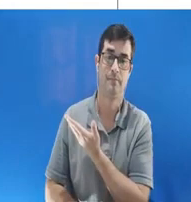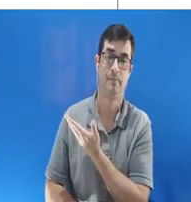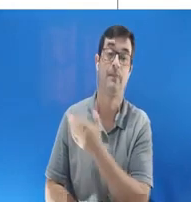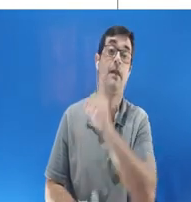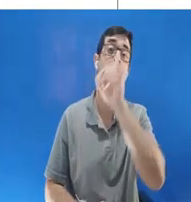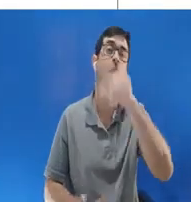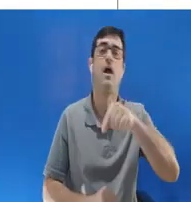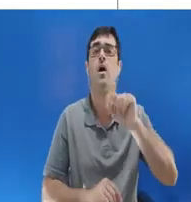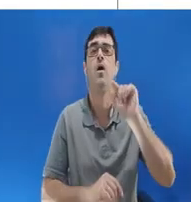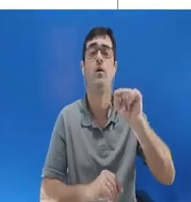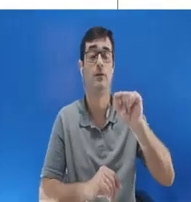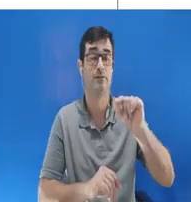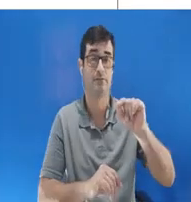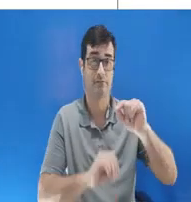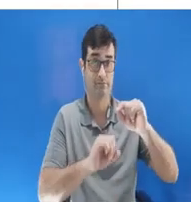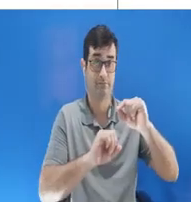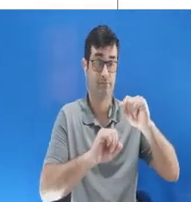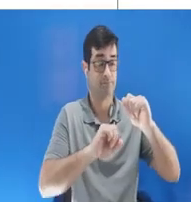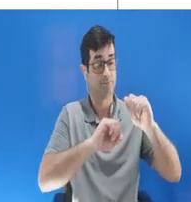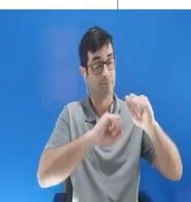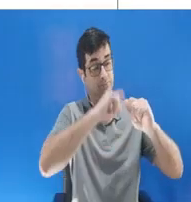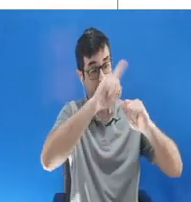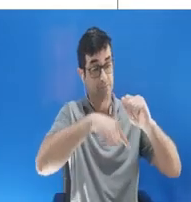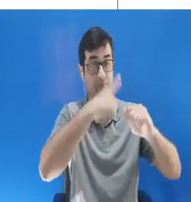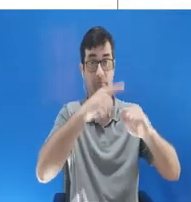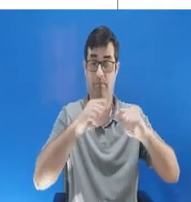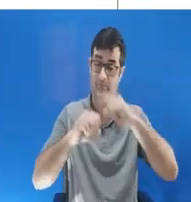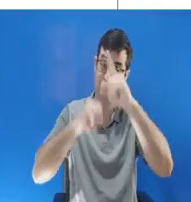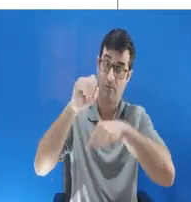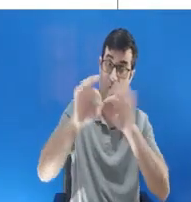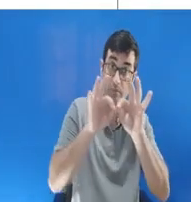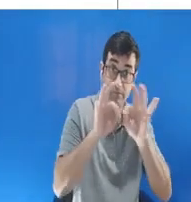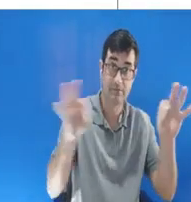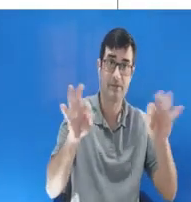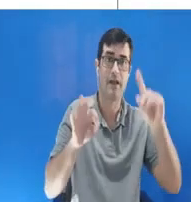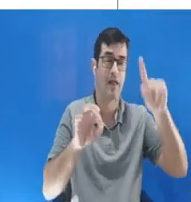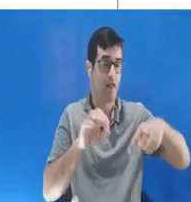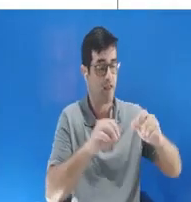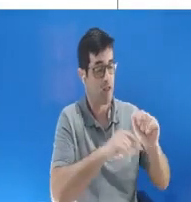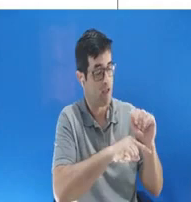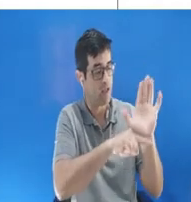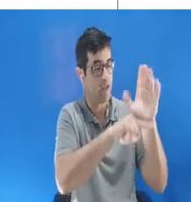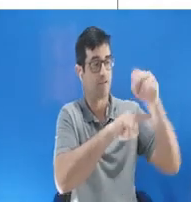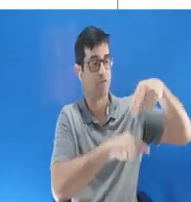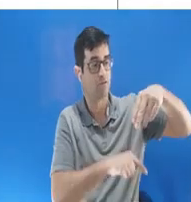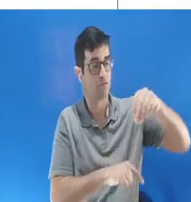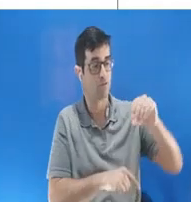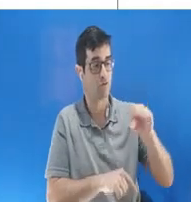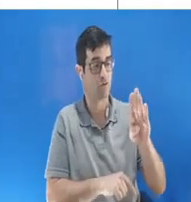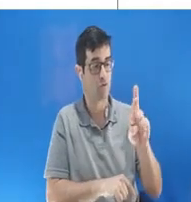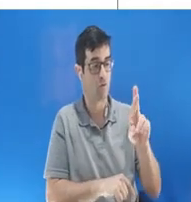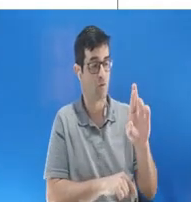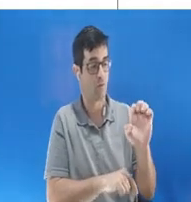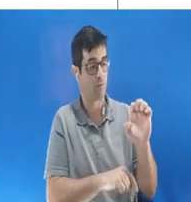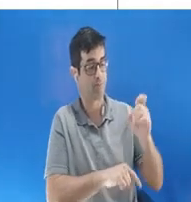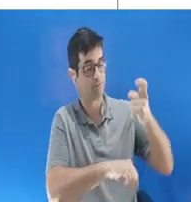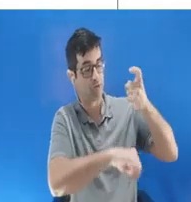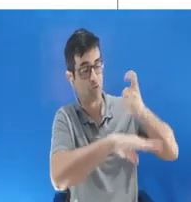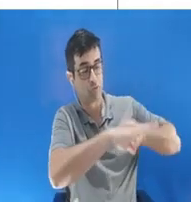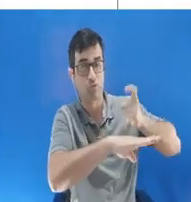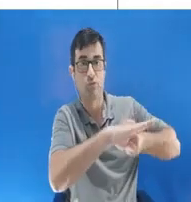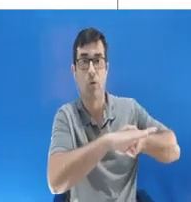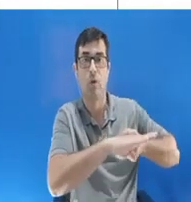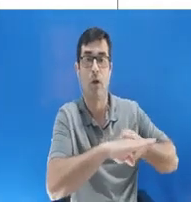Waals é utilizado principalmente para os gases nobres no estado sólido. o que que acontece? Como não